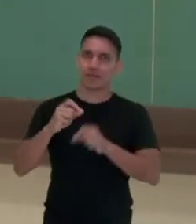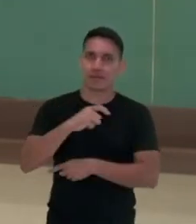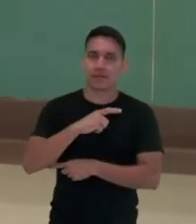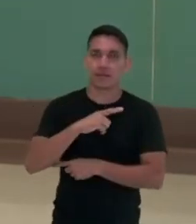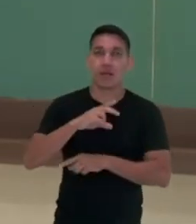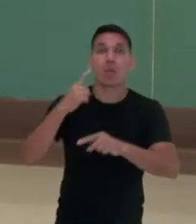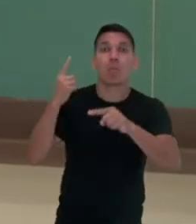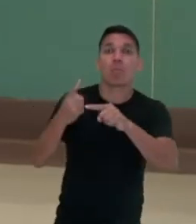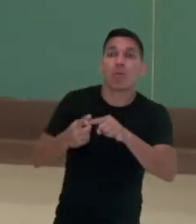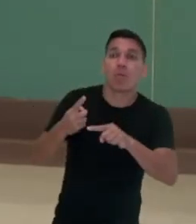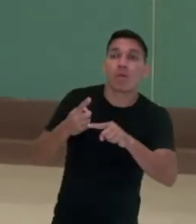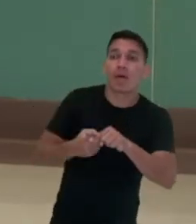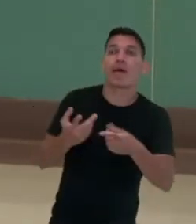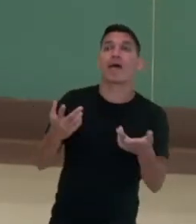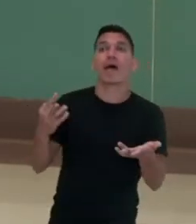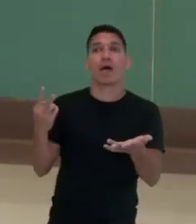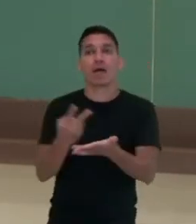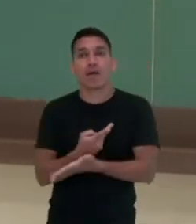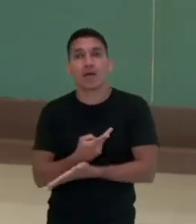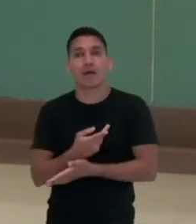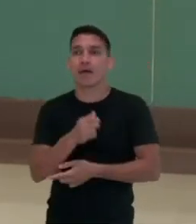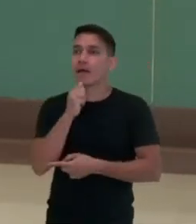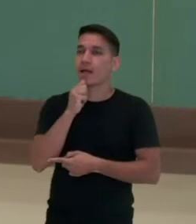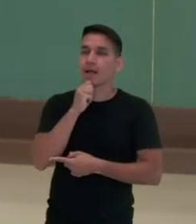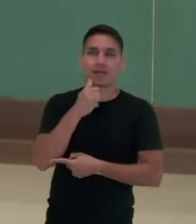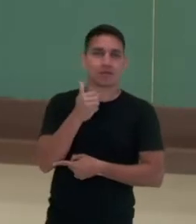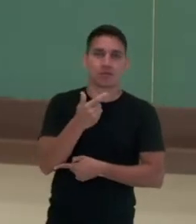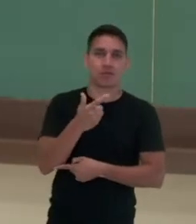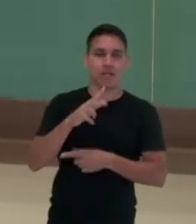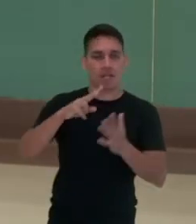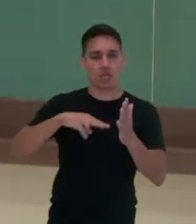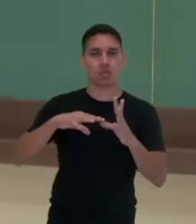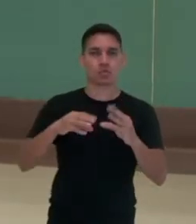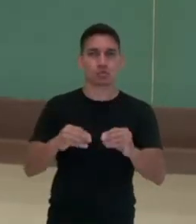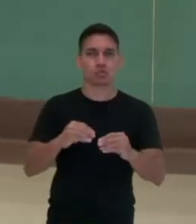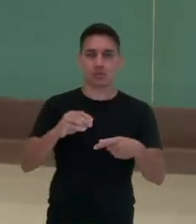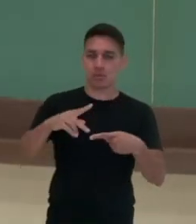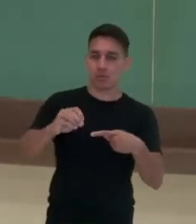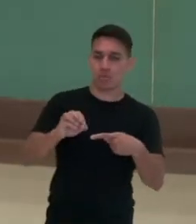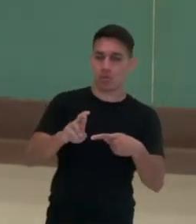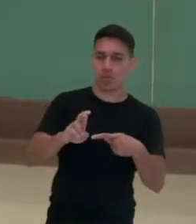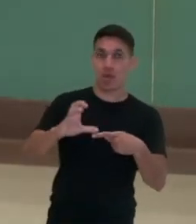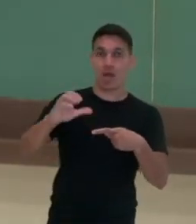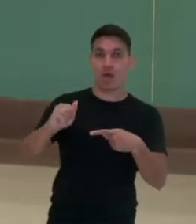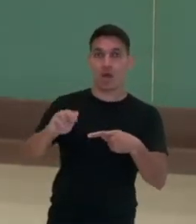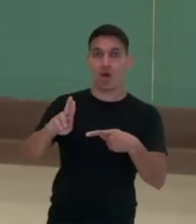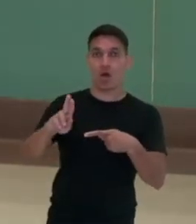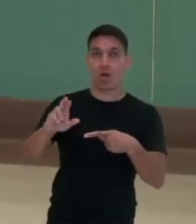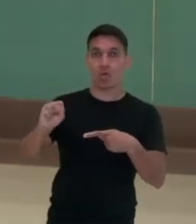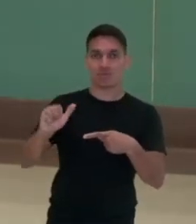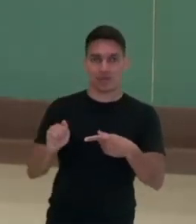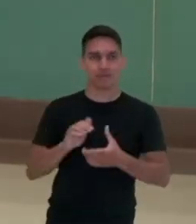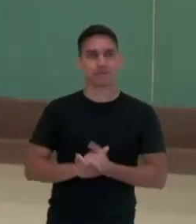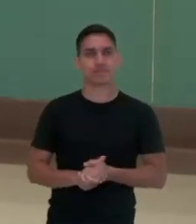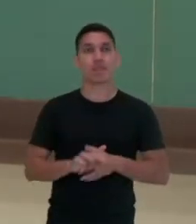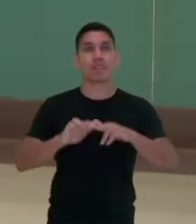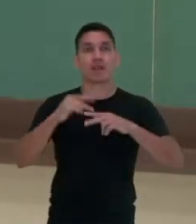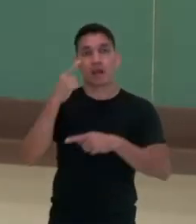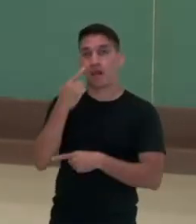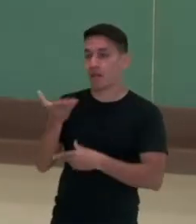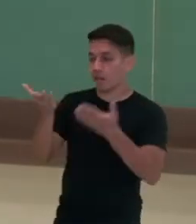por causa que não leu tudo, e aí o porquê tudo junto sem acento circunflexo, né? E na segunda aqui a gente tem, na